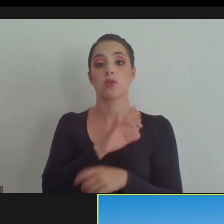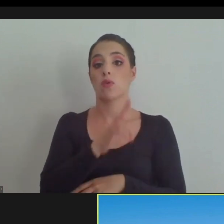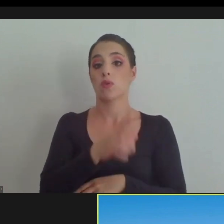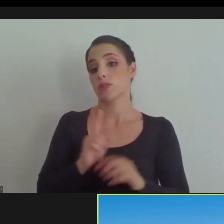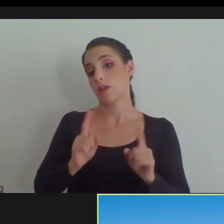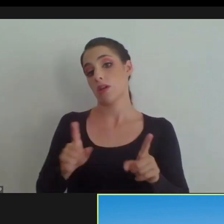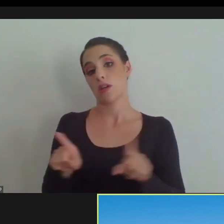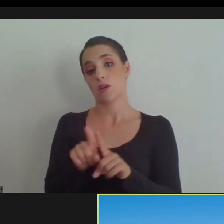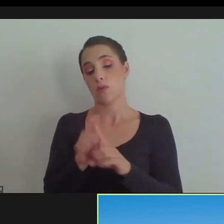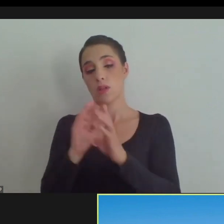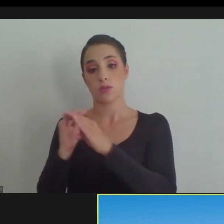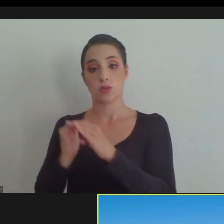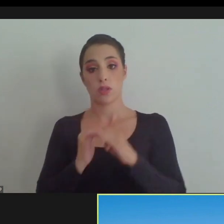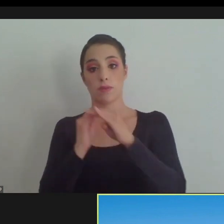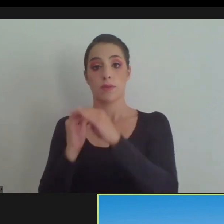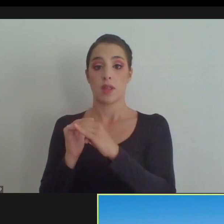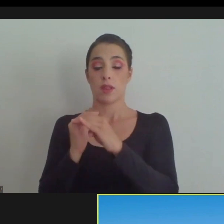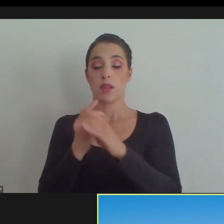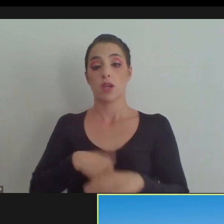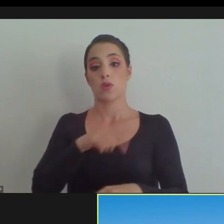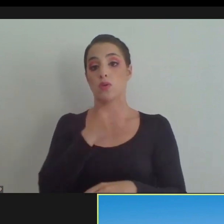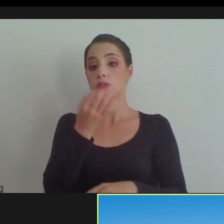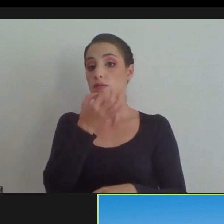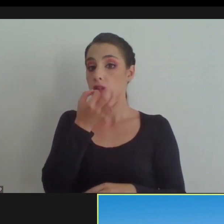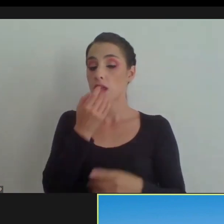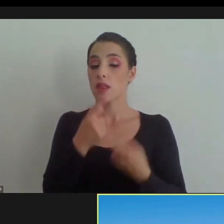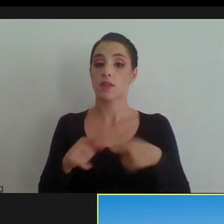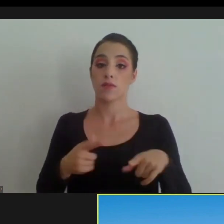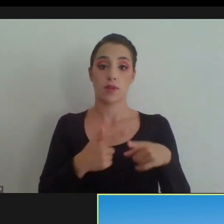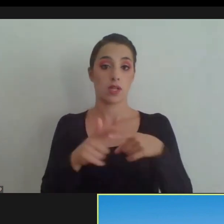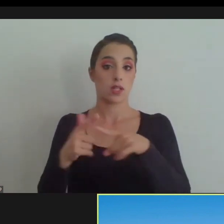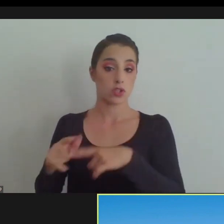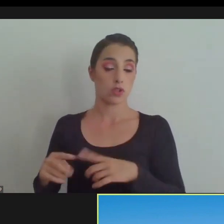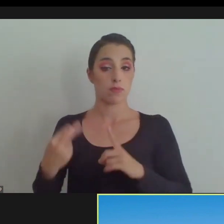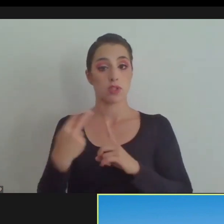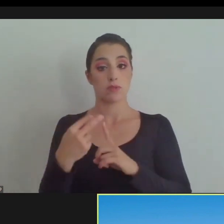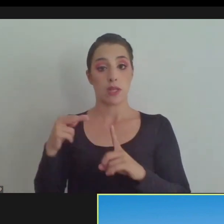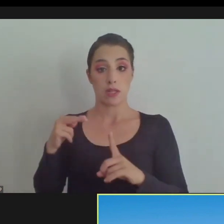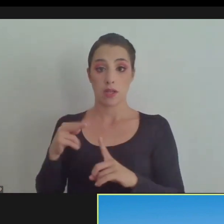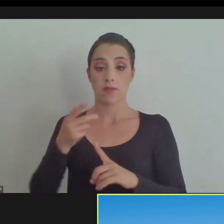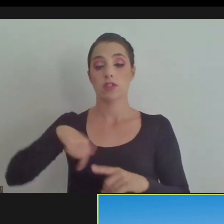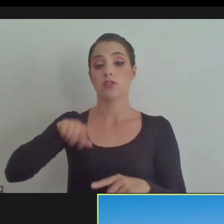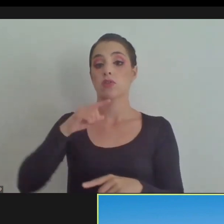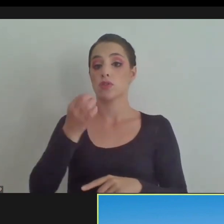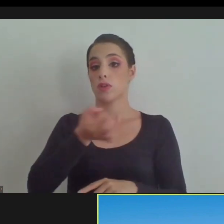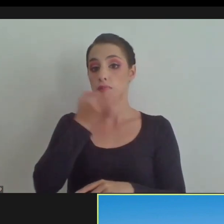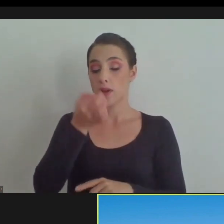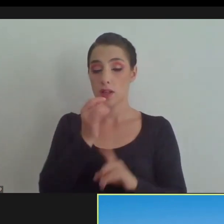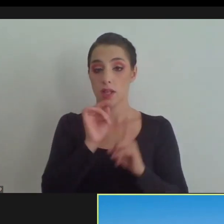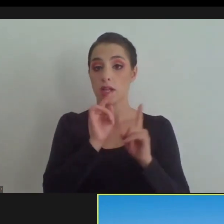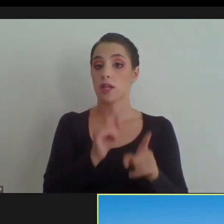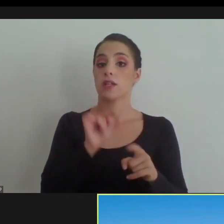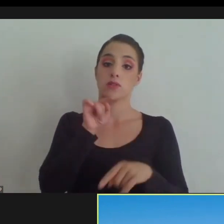E estamos a falar nas suas diferentes perspectivas. Falámos no início deste webinar na